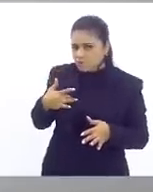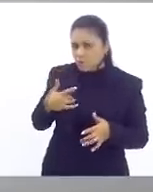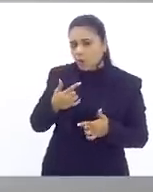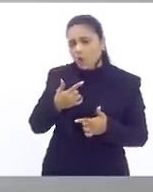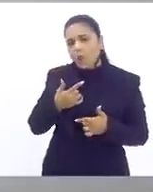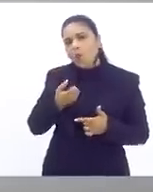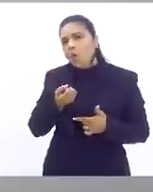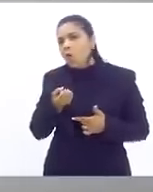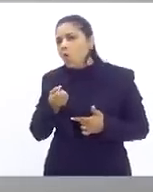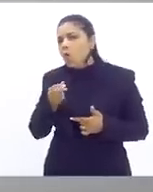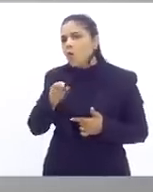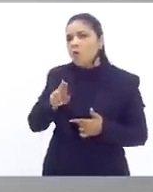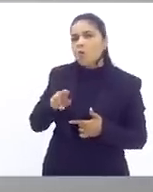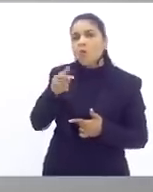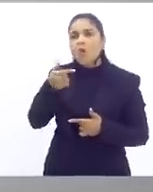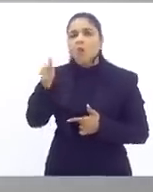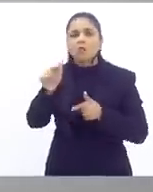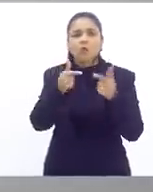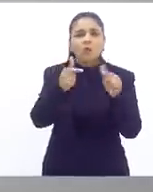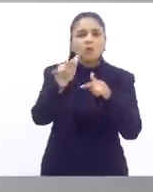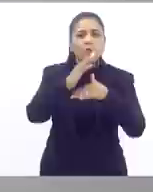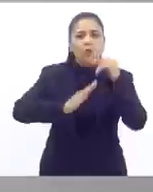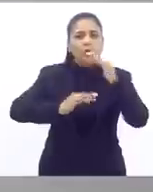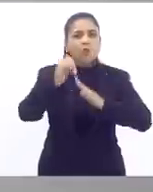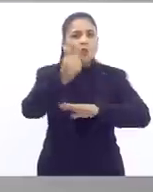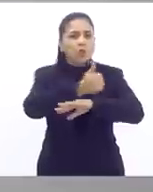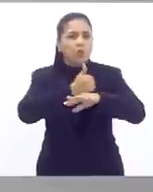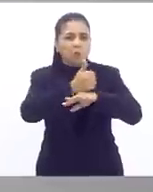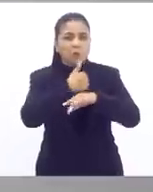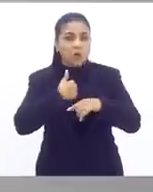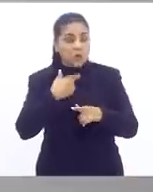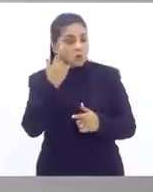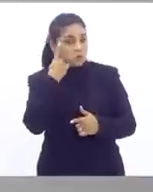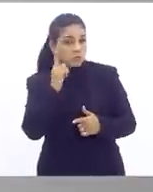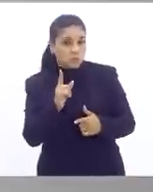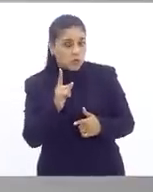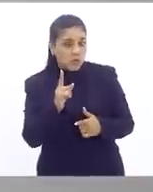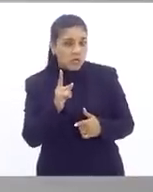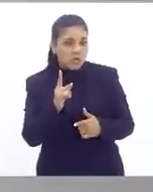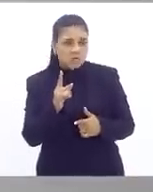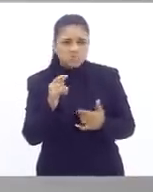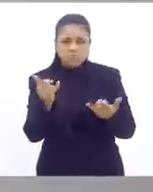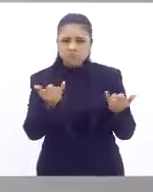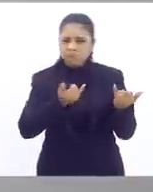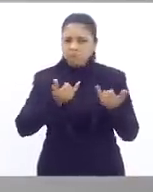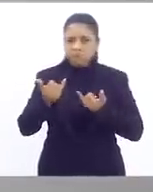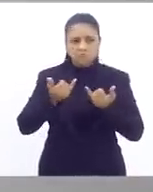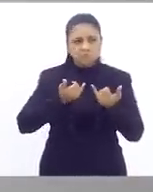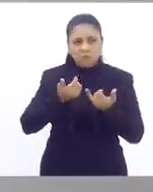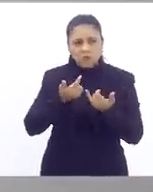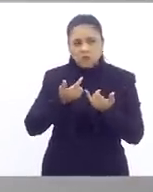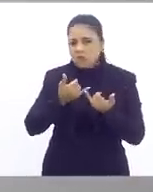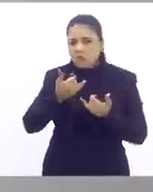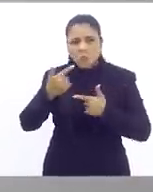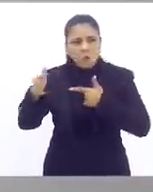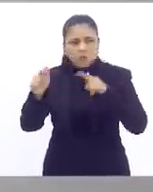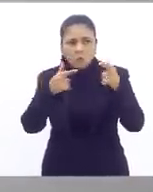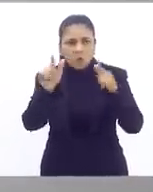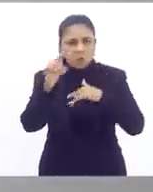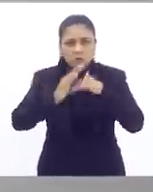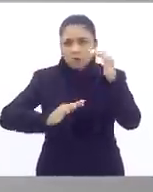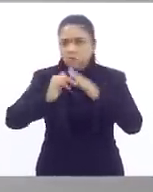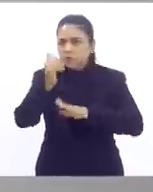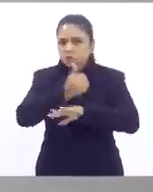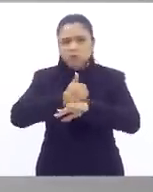categorias porque eu particularmente não tenho notícia disso ter acontecido com outras categorias